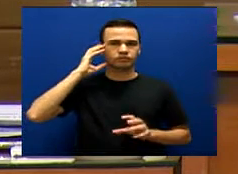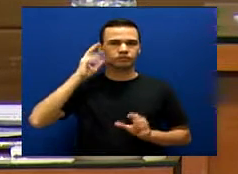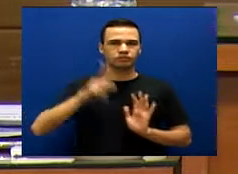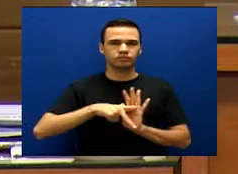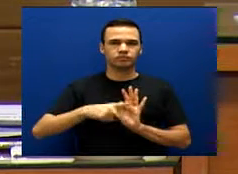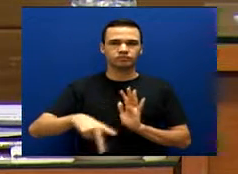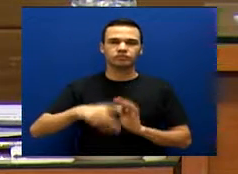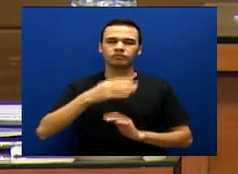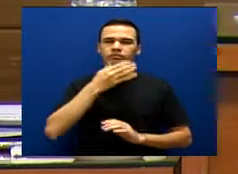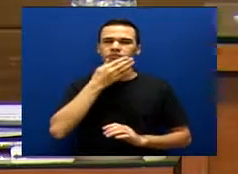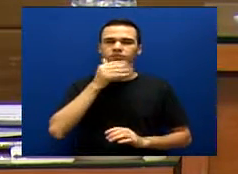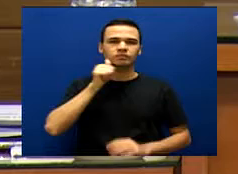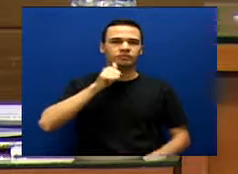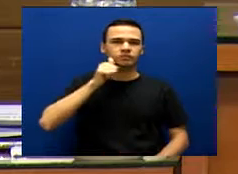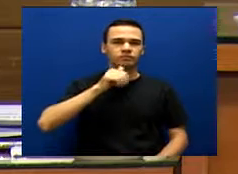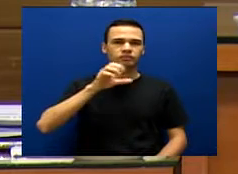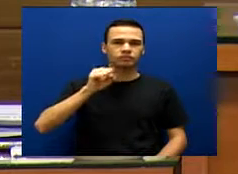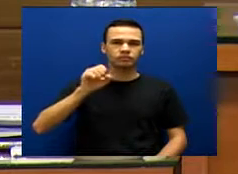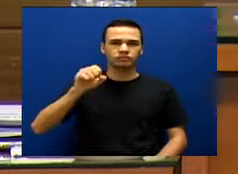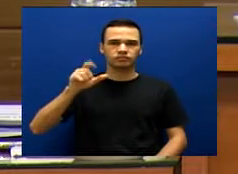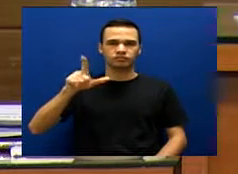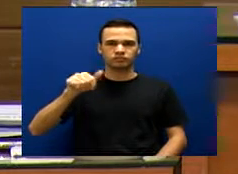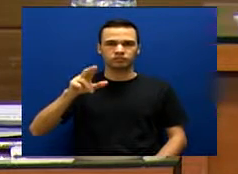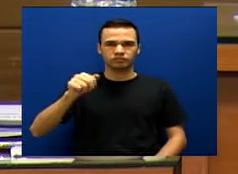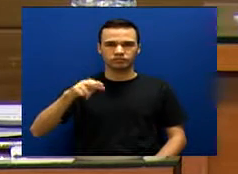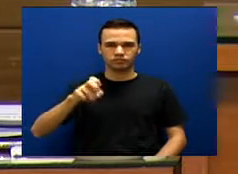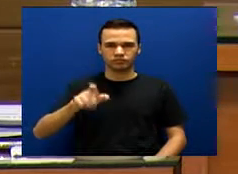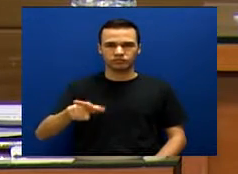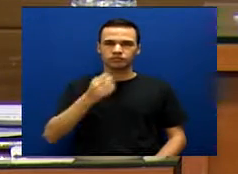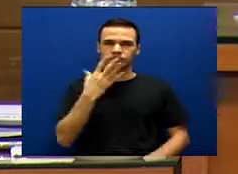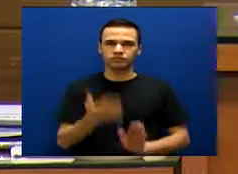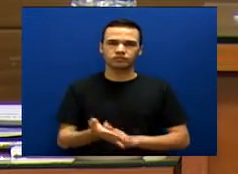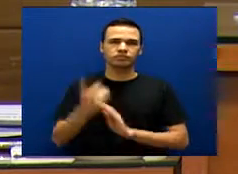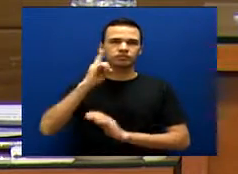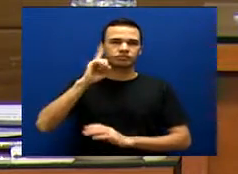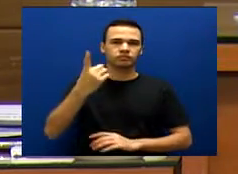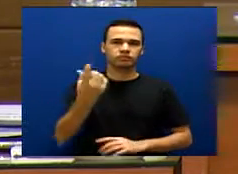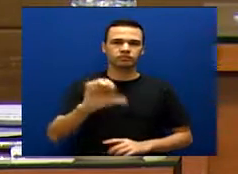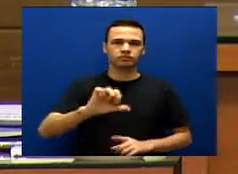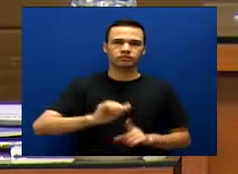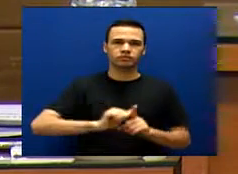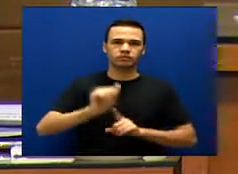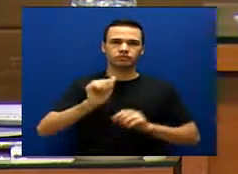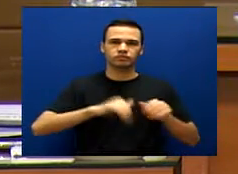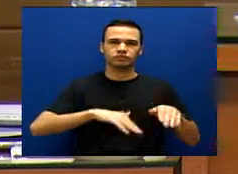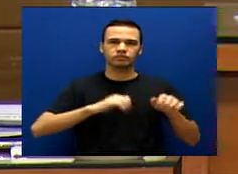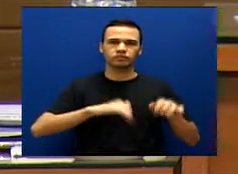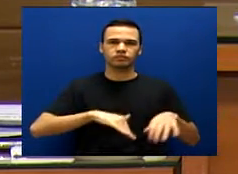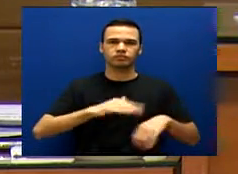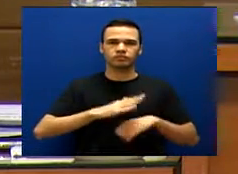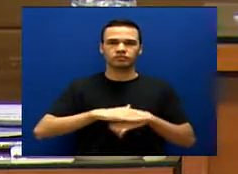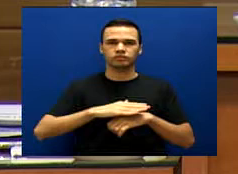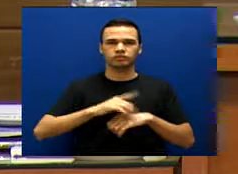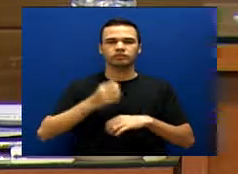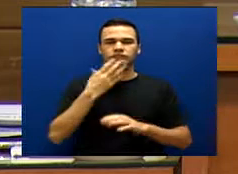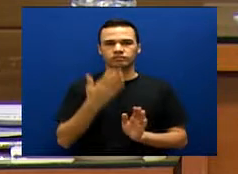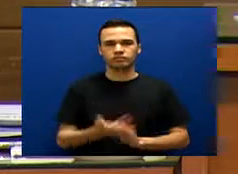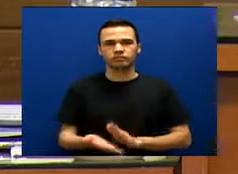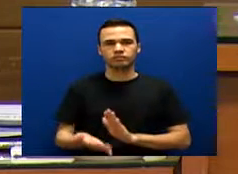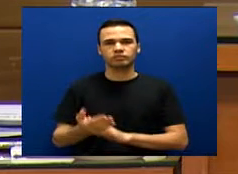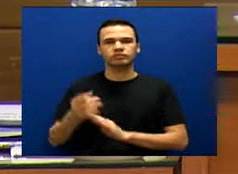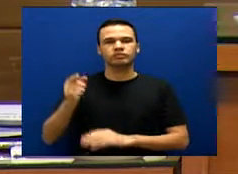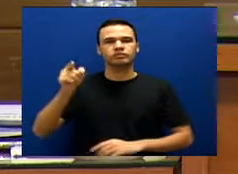a Solange Monteiro, pela passagem da sua data natalícia, comemorada dia 19 de setembro. E votos